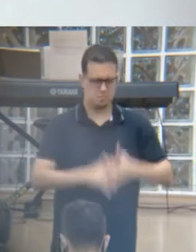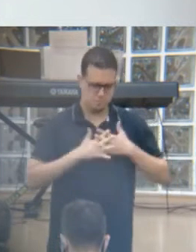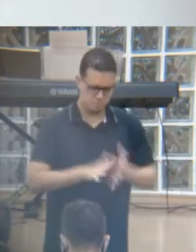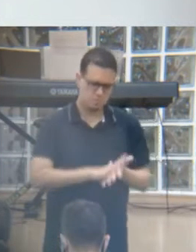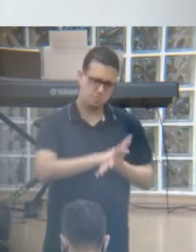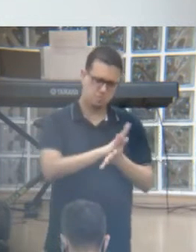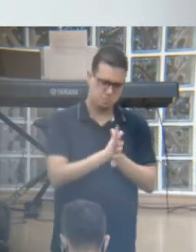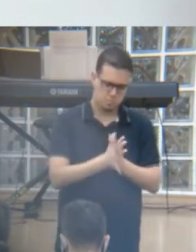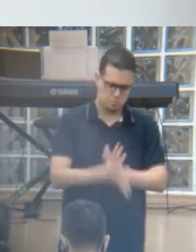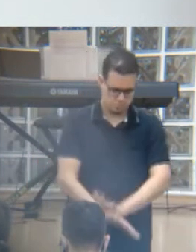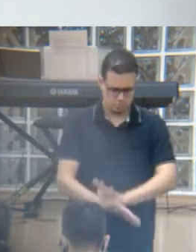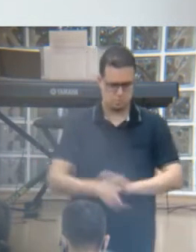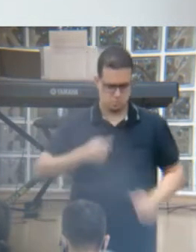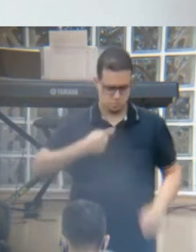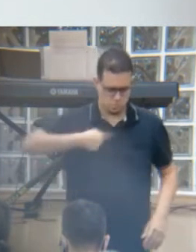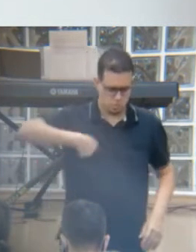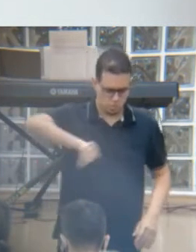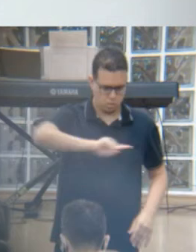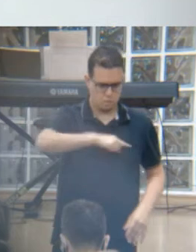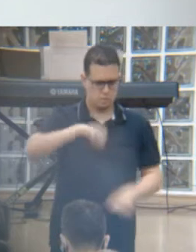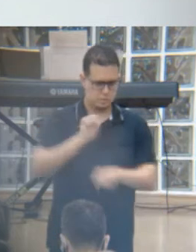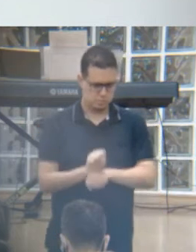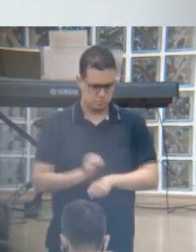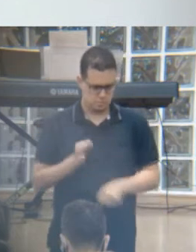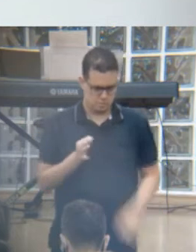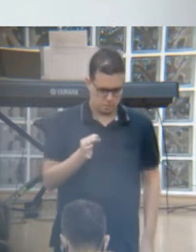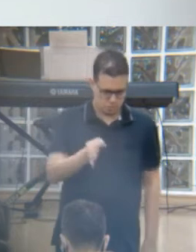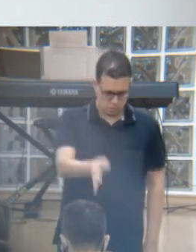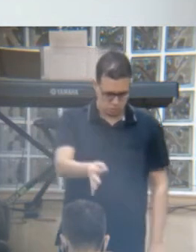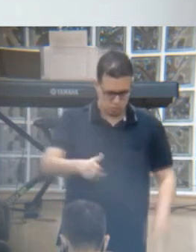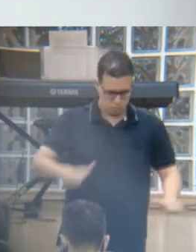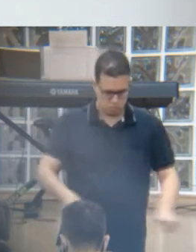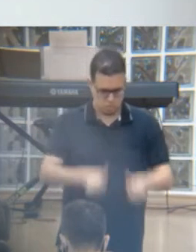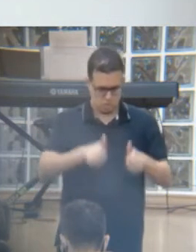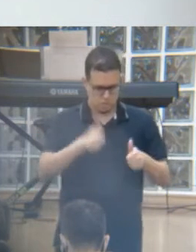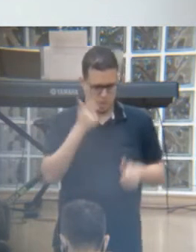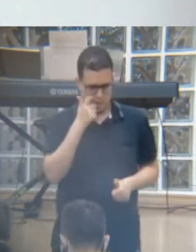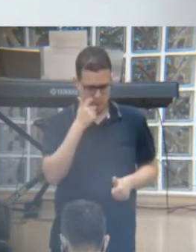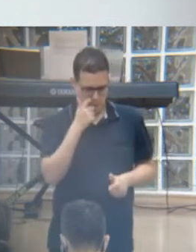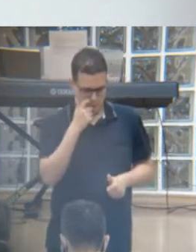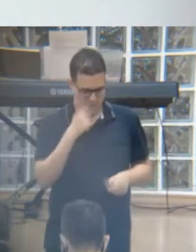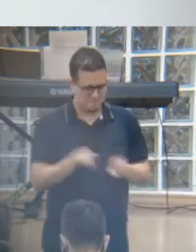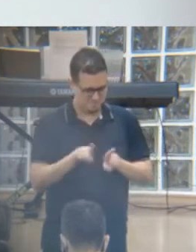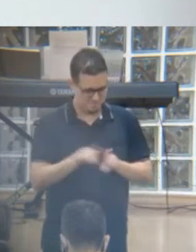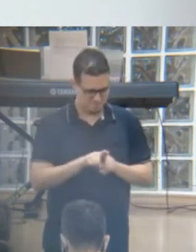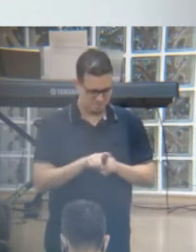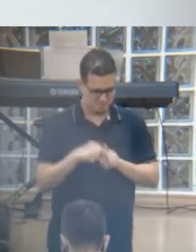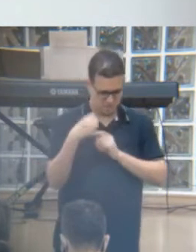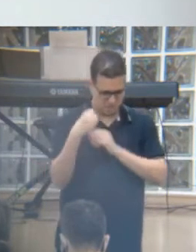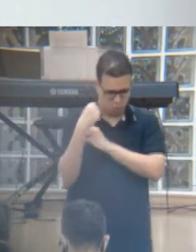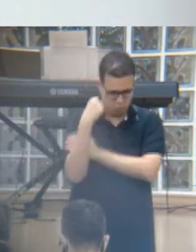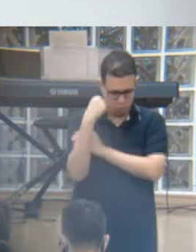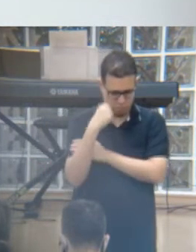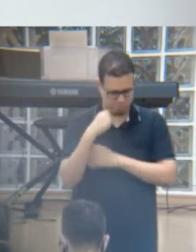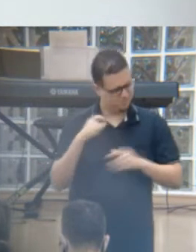destruindo a nossa esperança e também minando as nossas forças. Mas